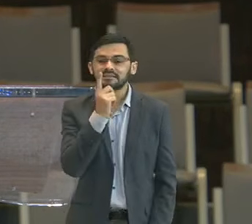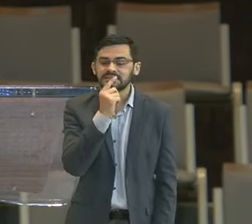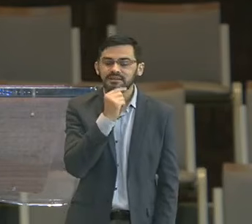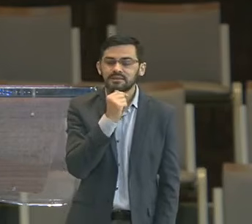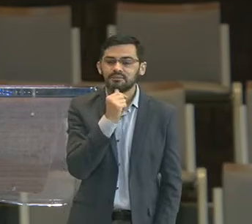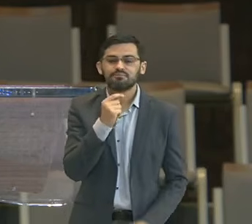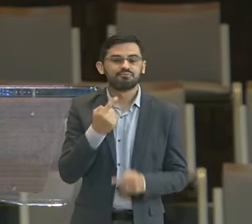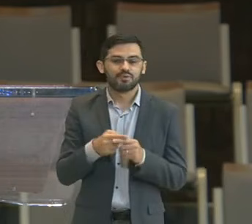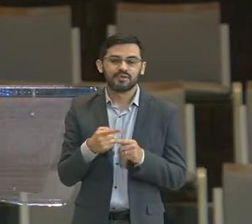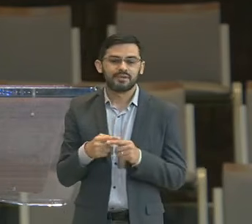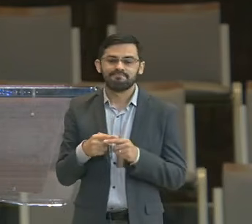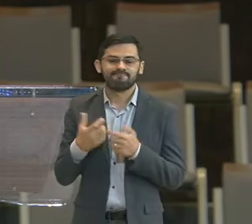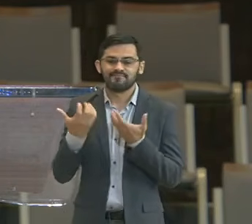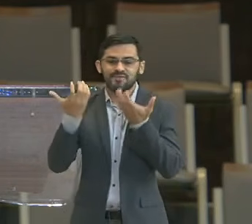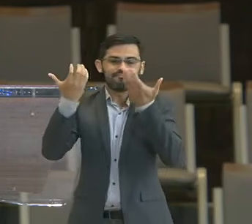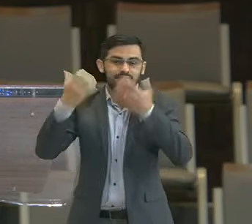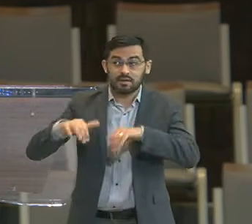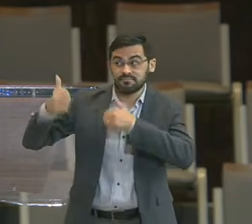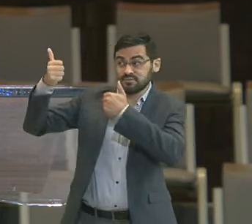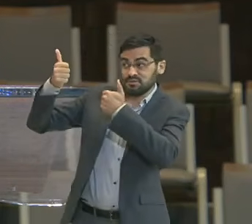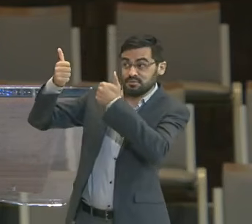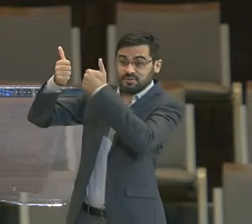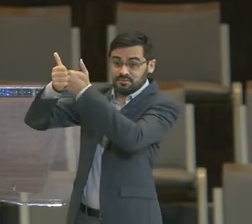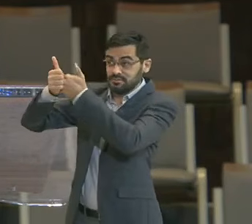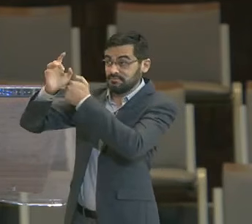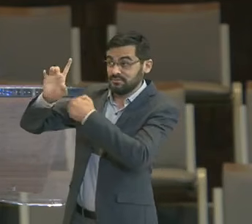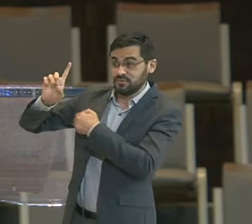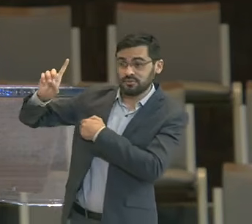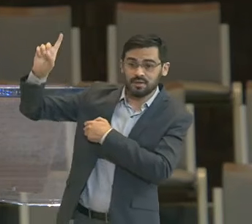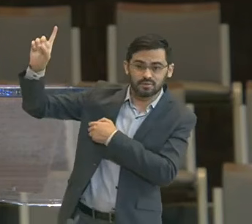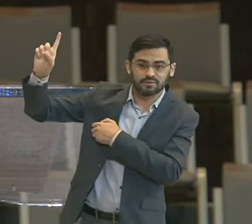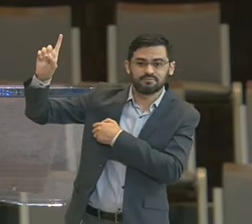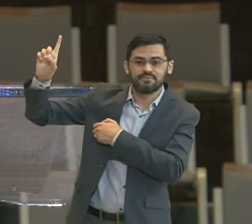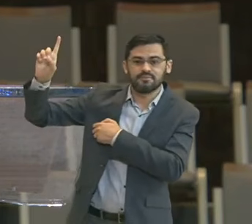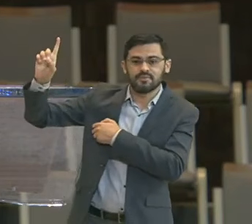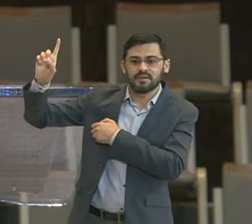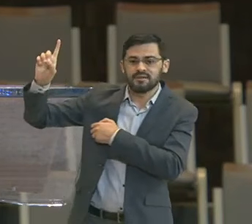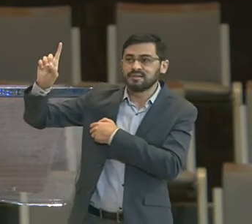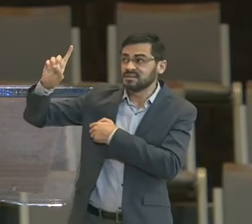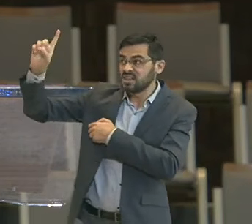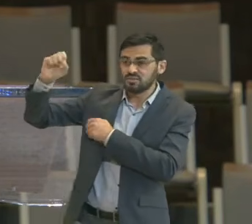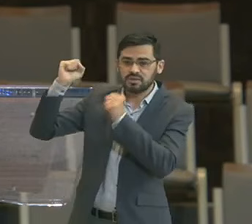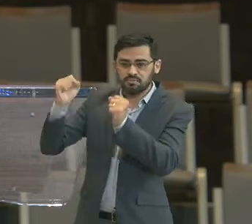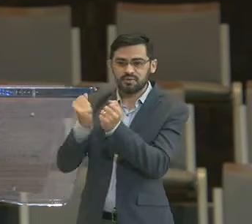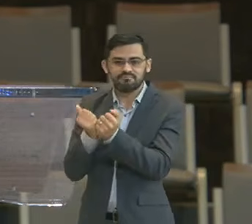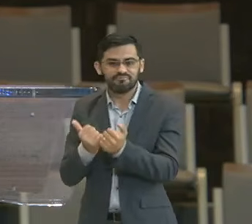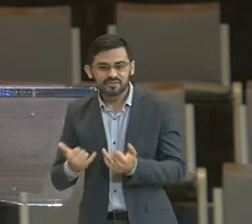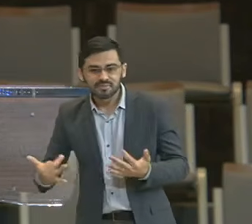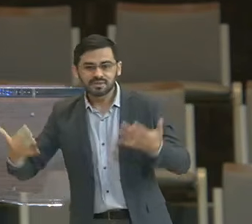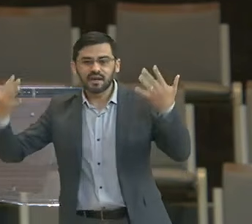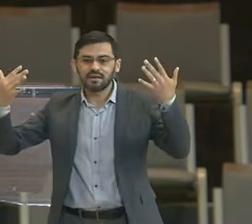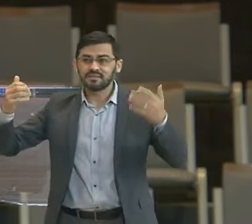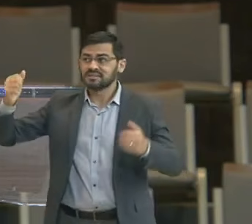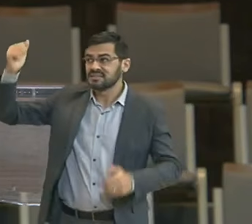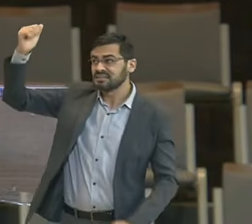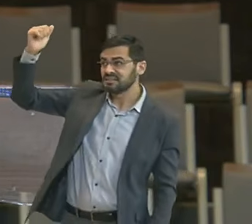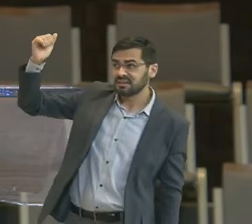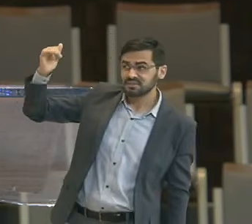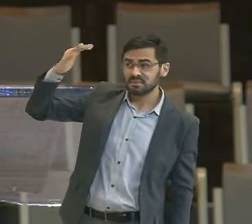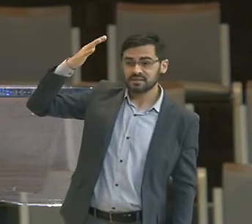não se aproxima da fonte da graça de Deus, da fonte dos milagres, da bênção e da